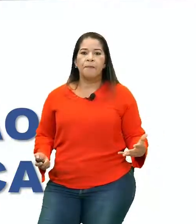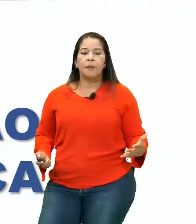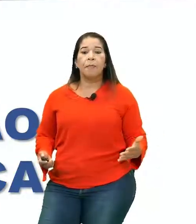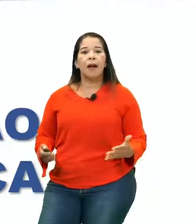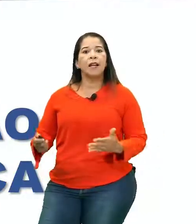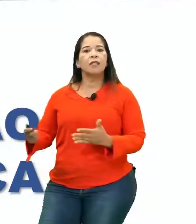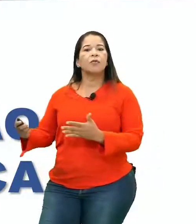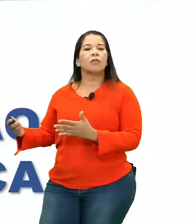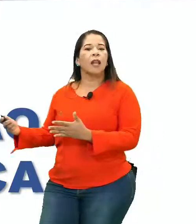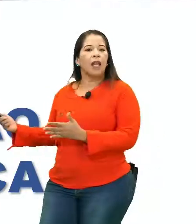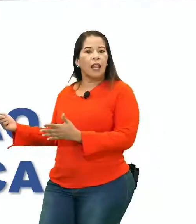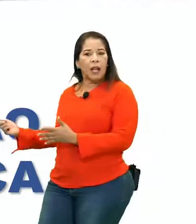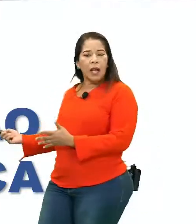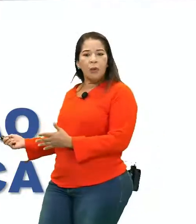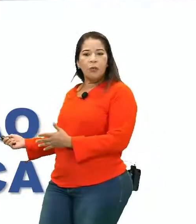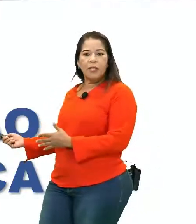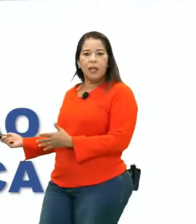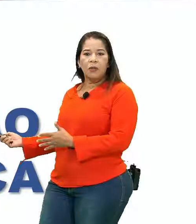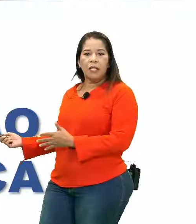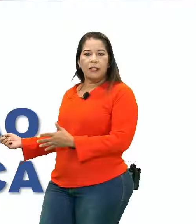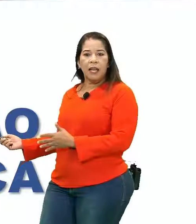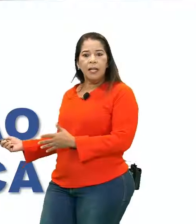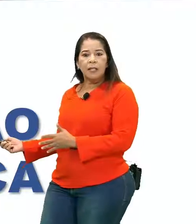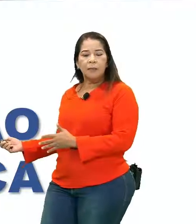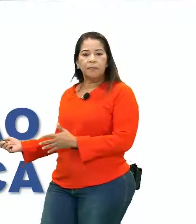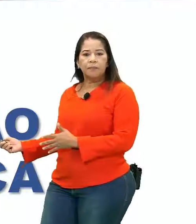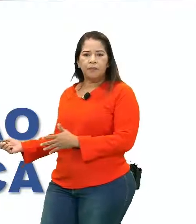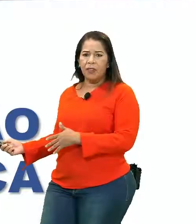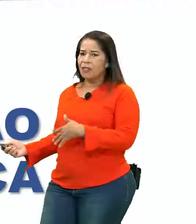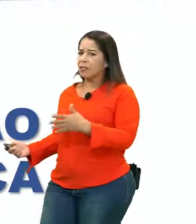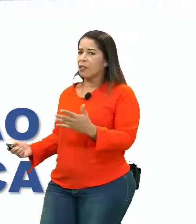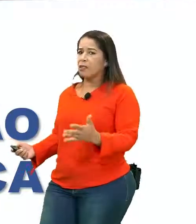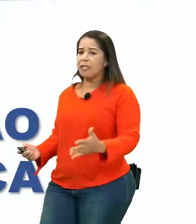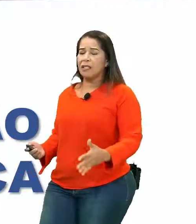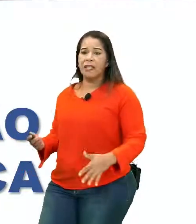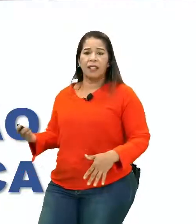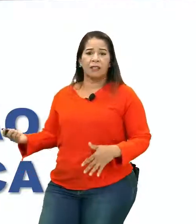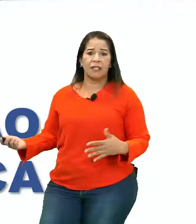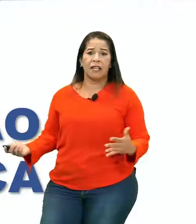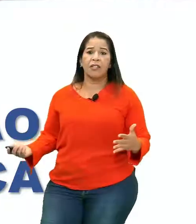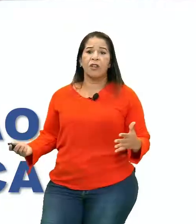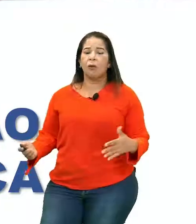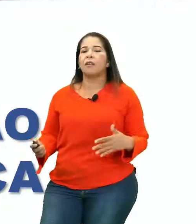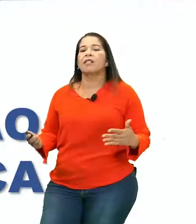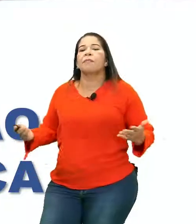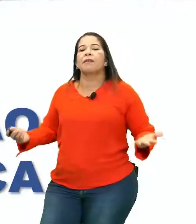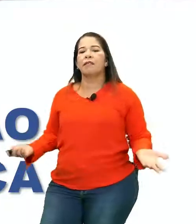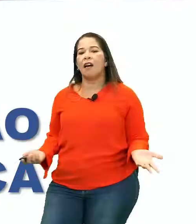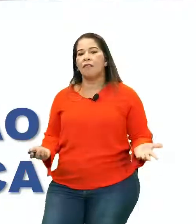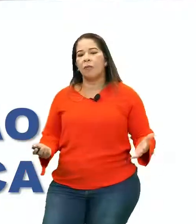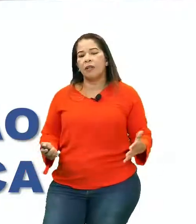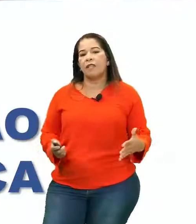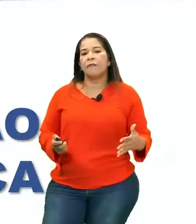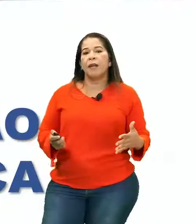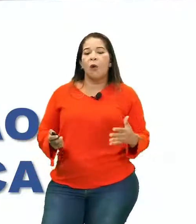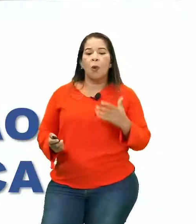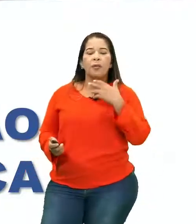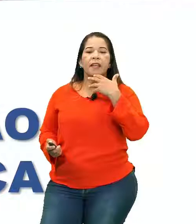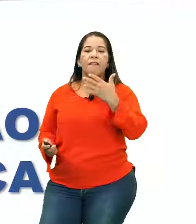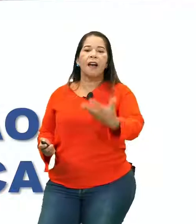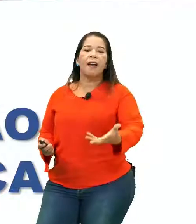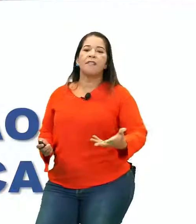tá? Mas lá, alguns séculos atrás, século XVI, século XVII, como é que se pensava, como é que